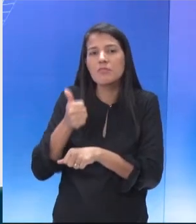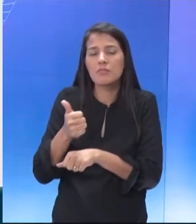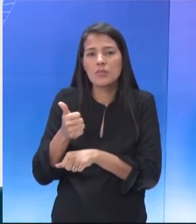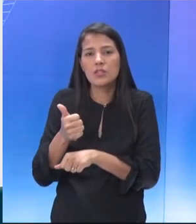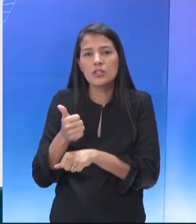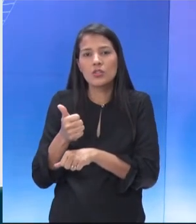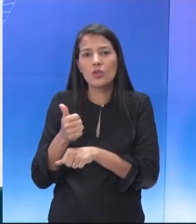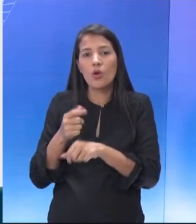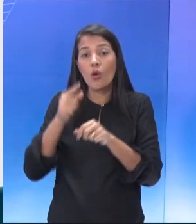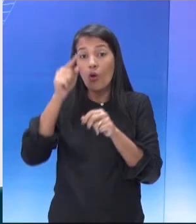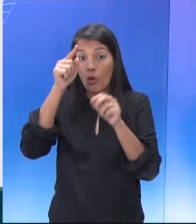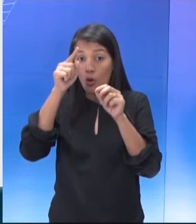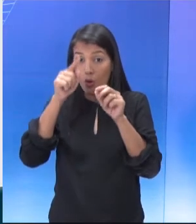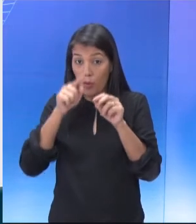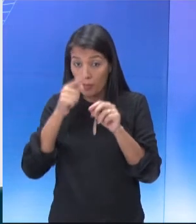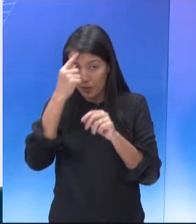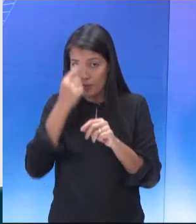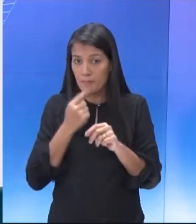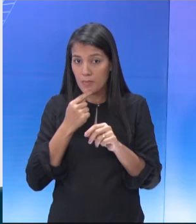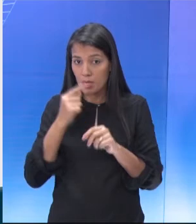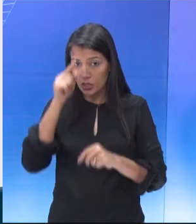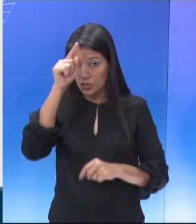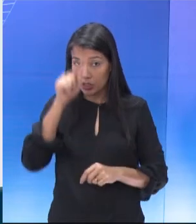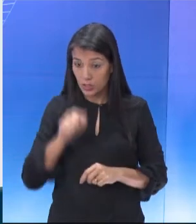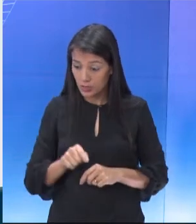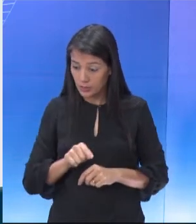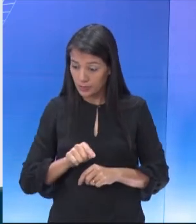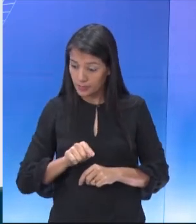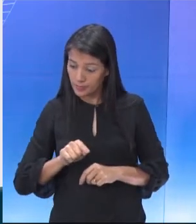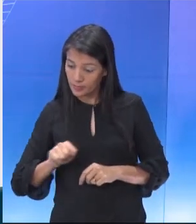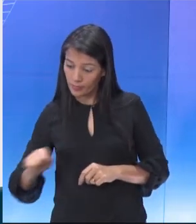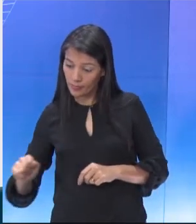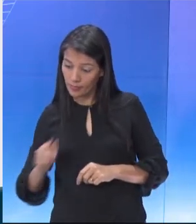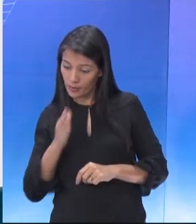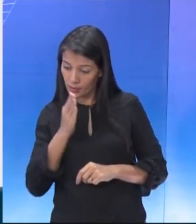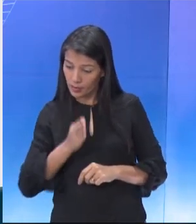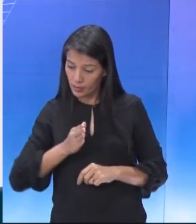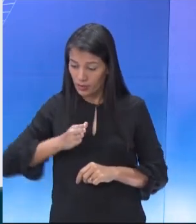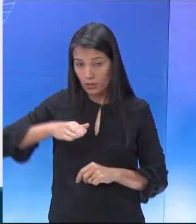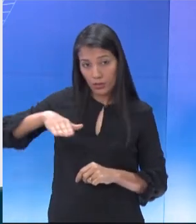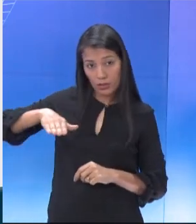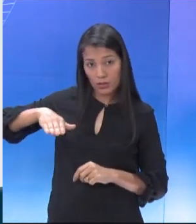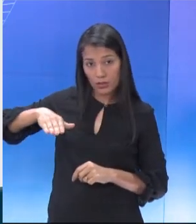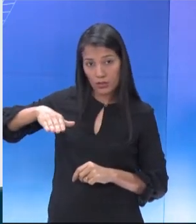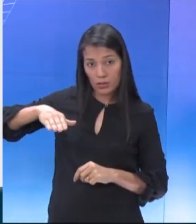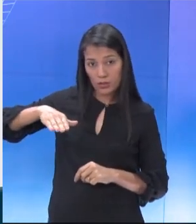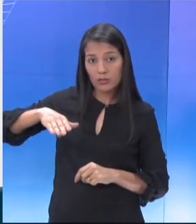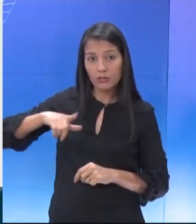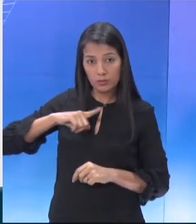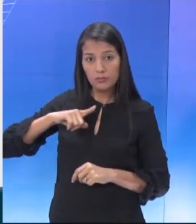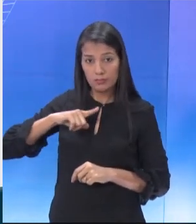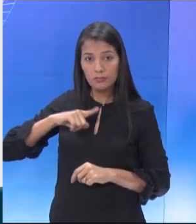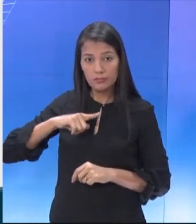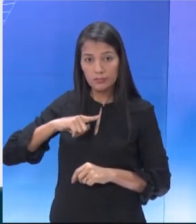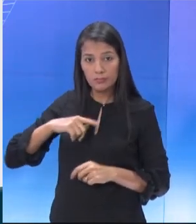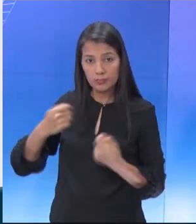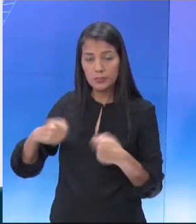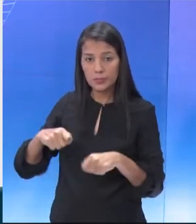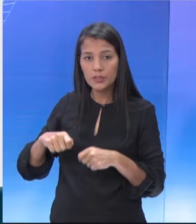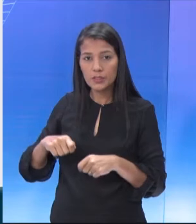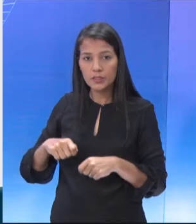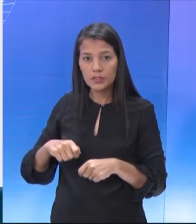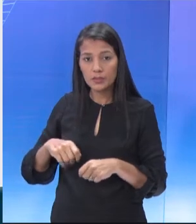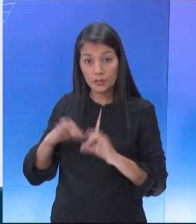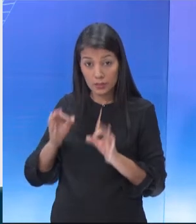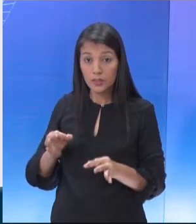que a gente tem aí dessa molécula, desse desenho aí, que você vai ver essa perninha um pouco levantada aí, tá certo?